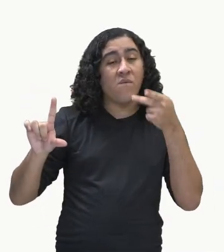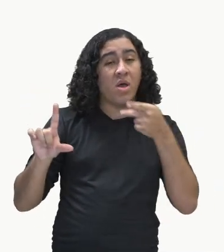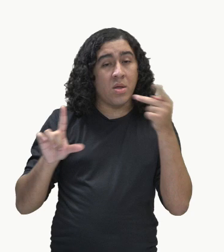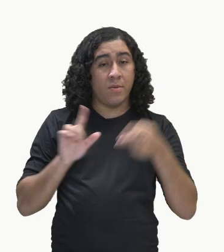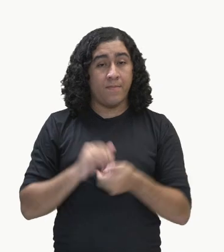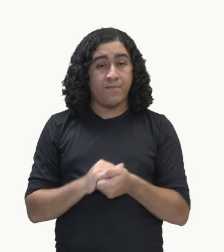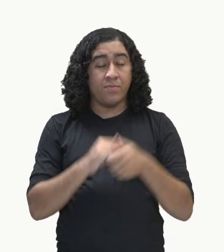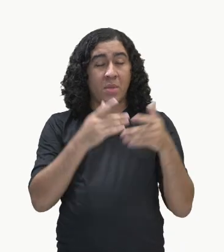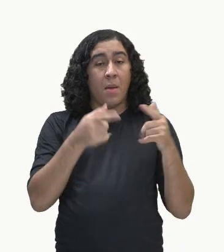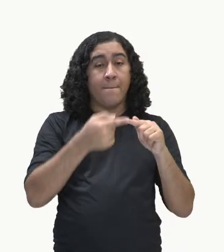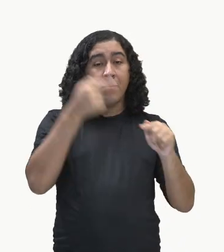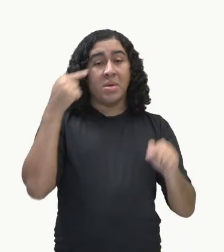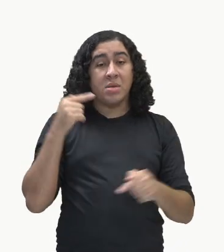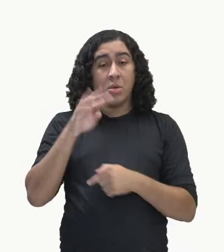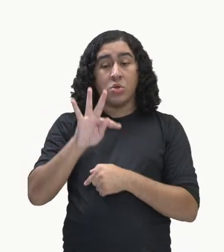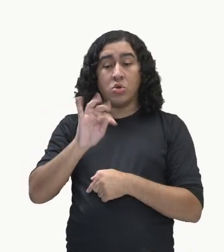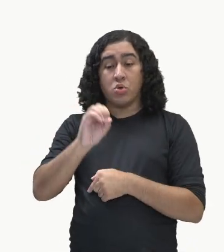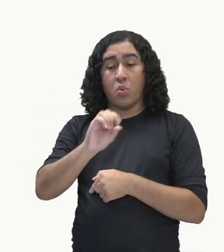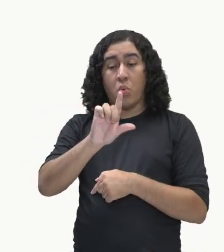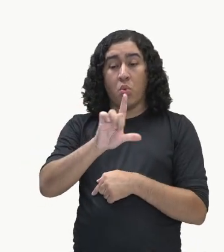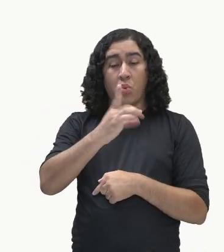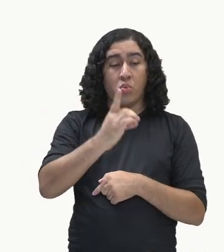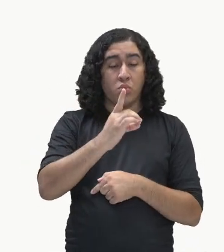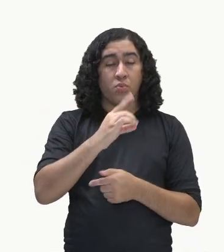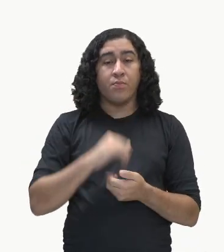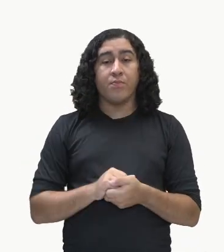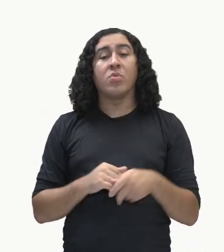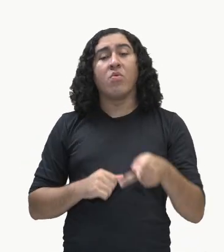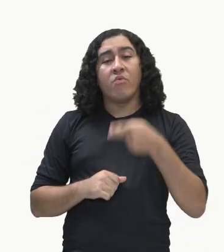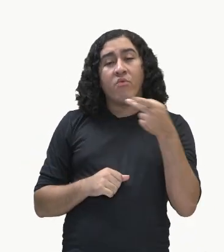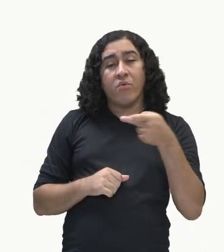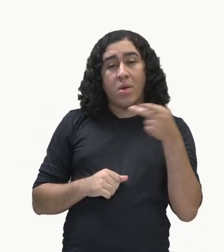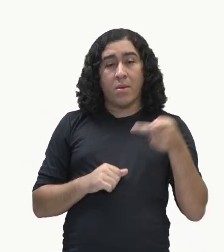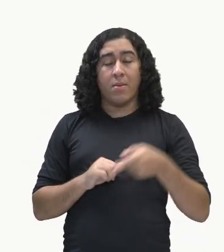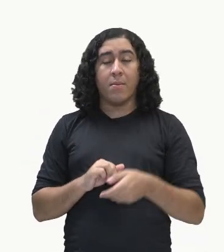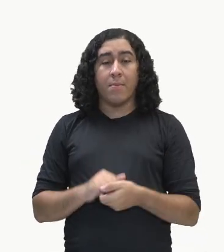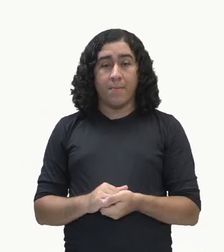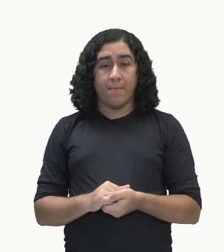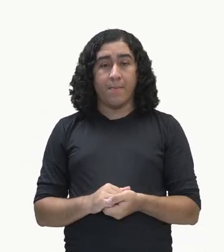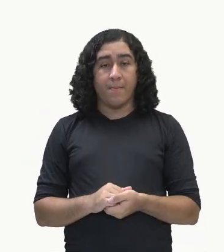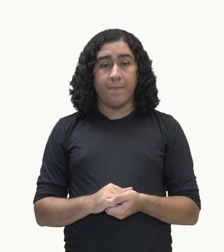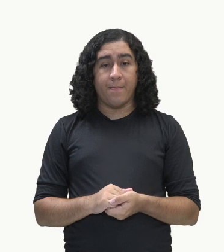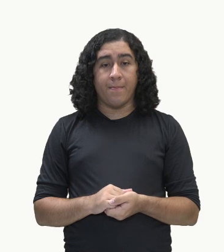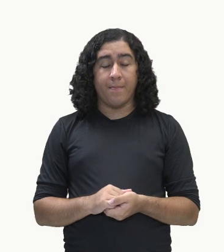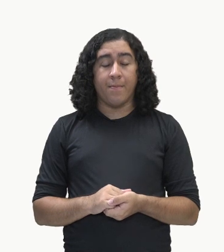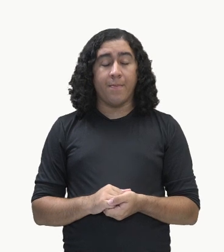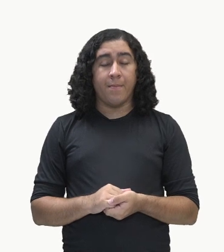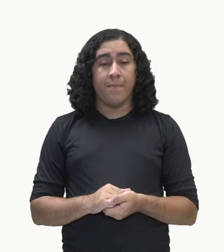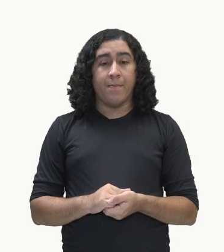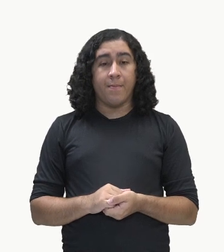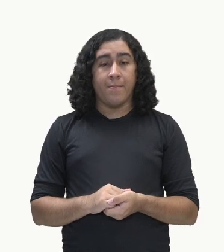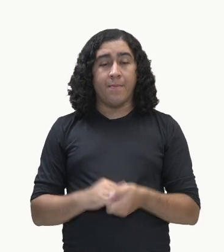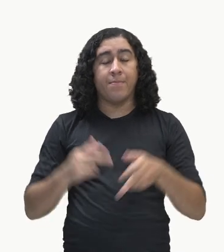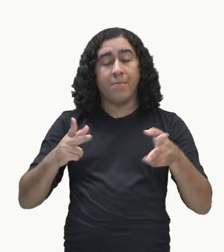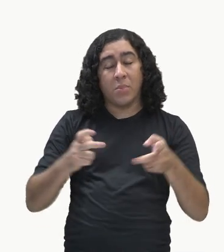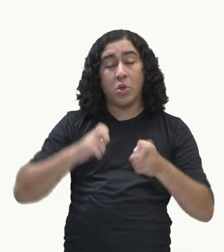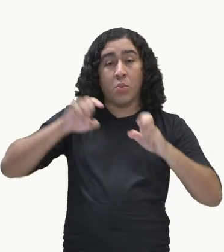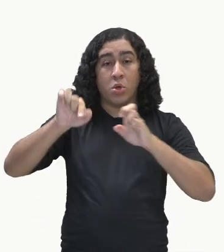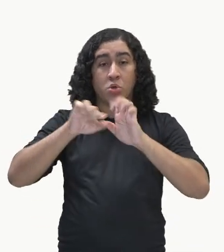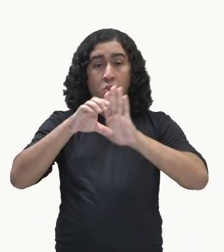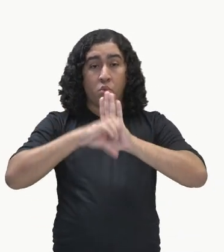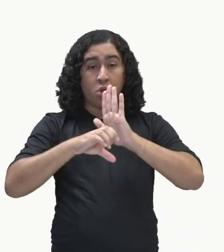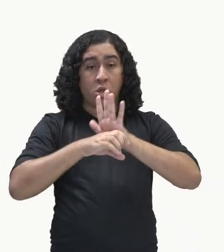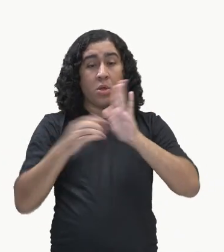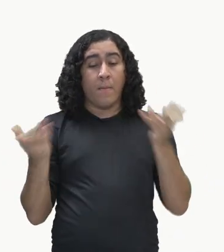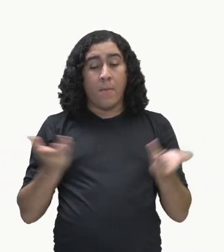passado told, I tell, eu digo, eu falo. I told, eu disse. Então, repare, nessa definição de presente e passado,